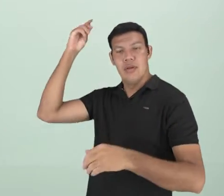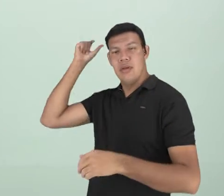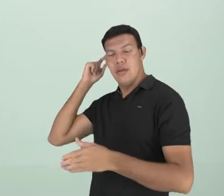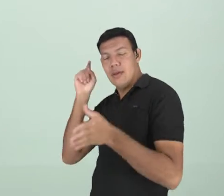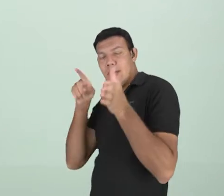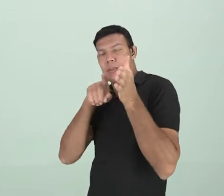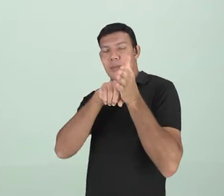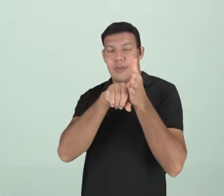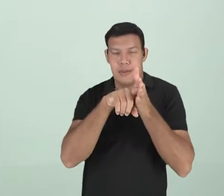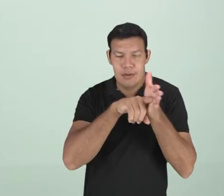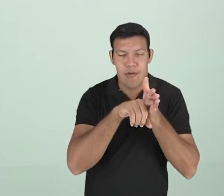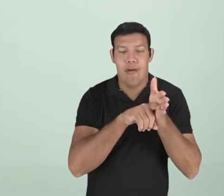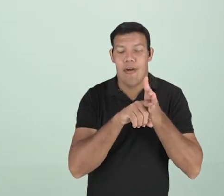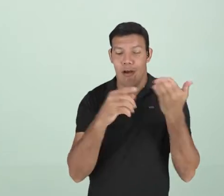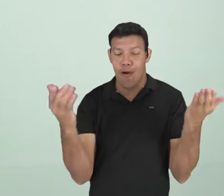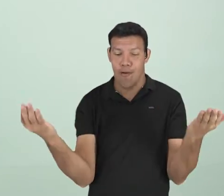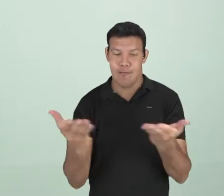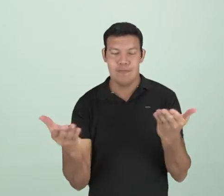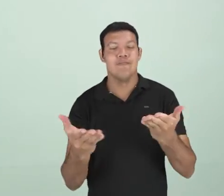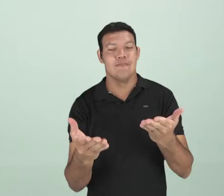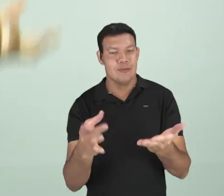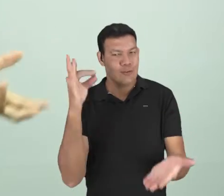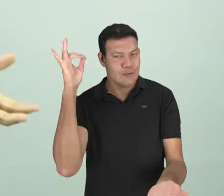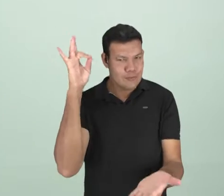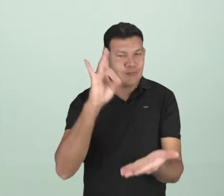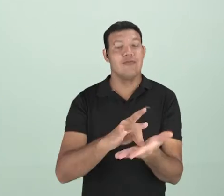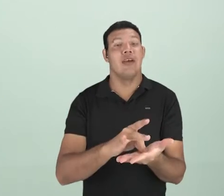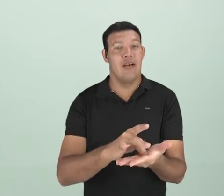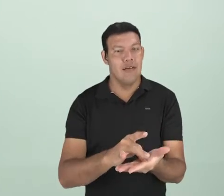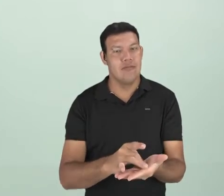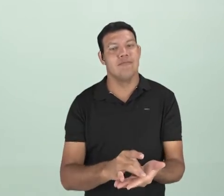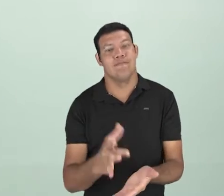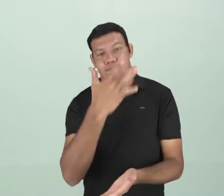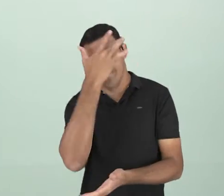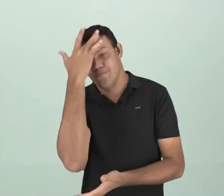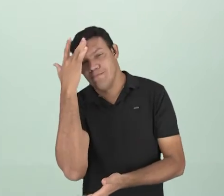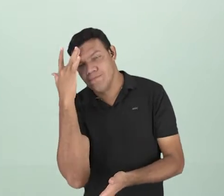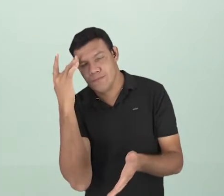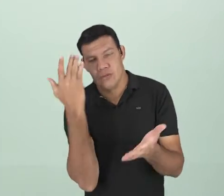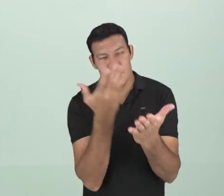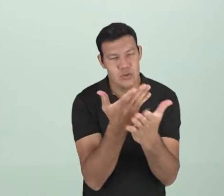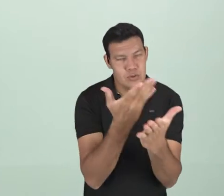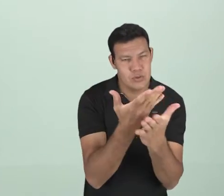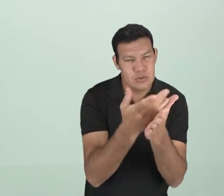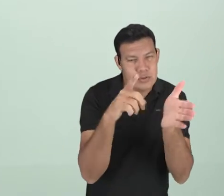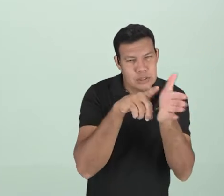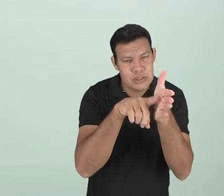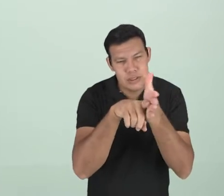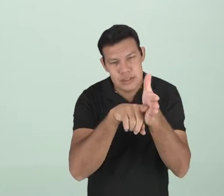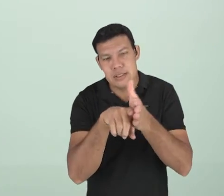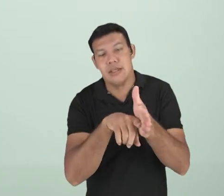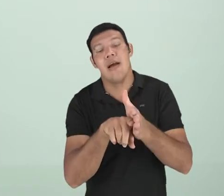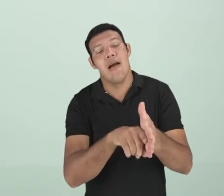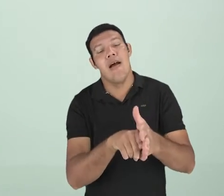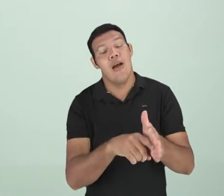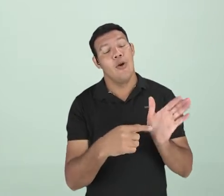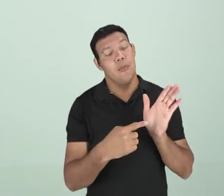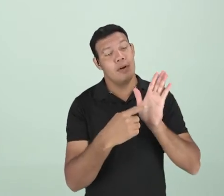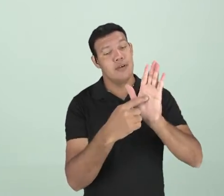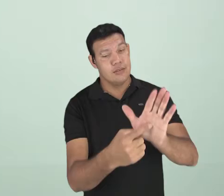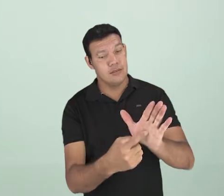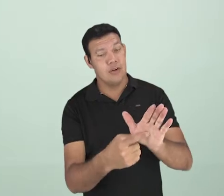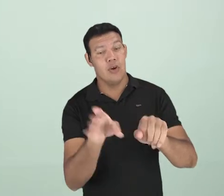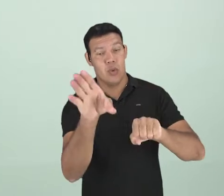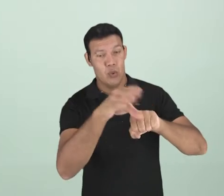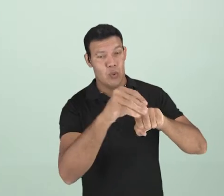tornou-se realidade. Alguém pensou, pesquisou e depois trouxe para nós o conhecimento. Então, se